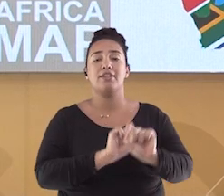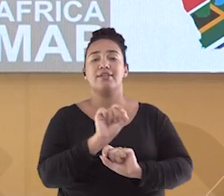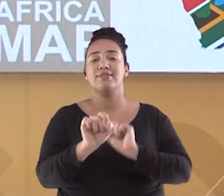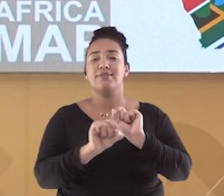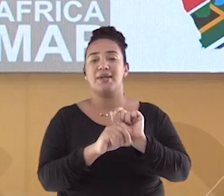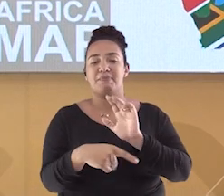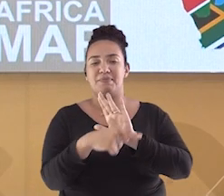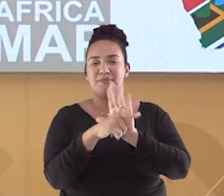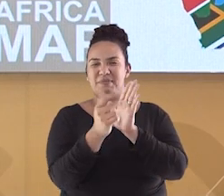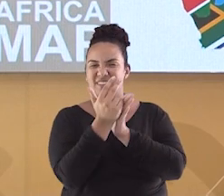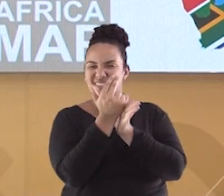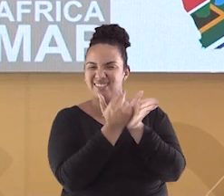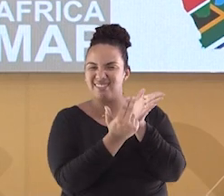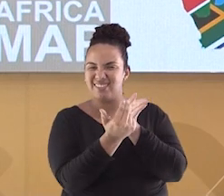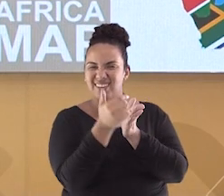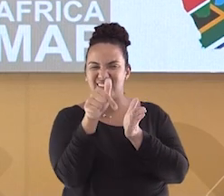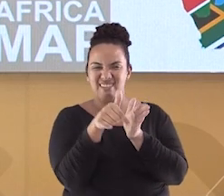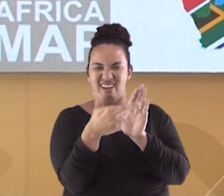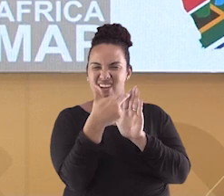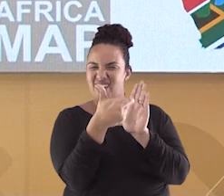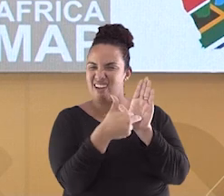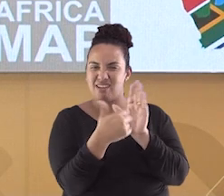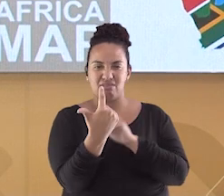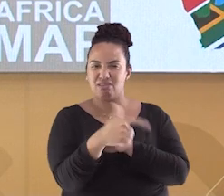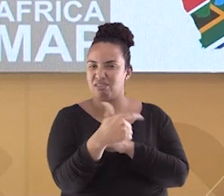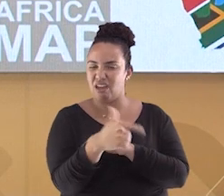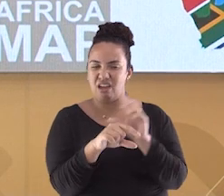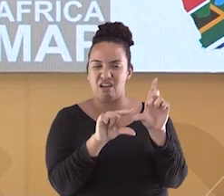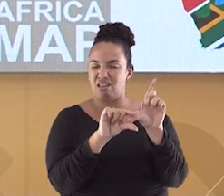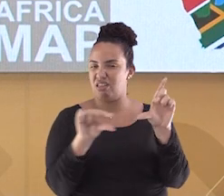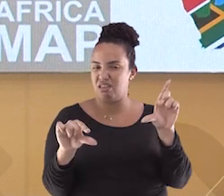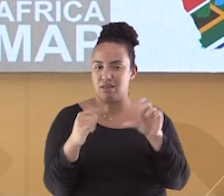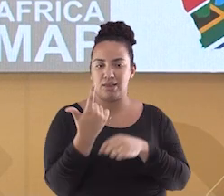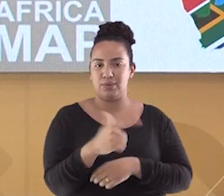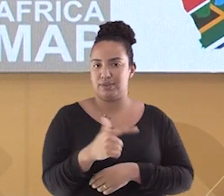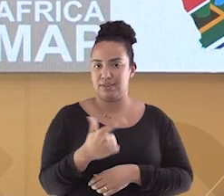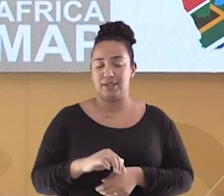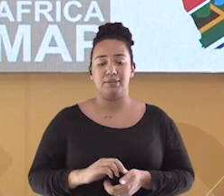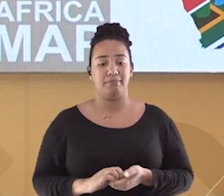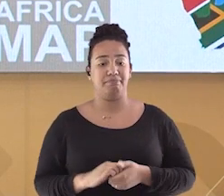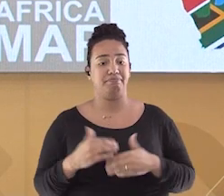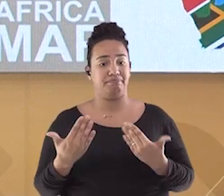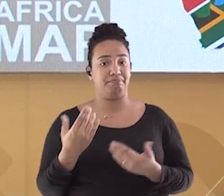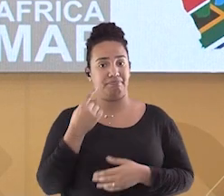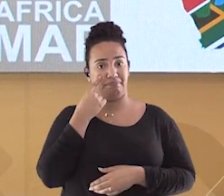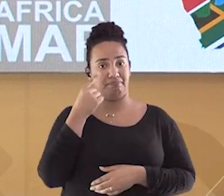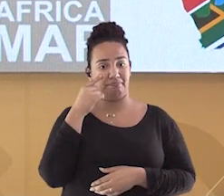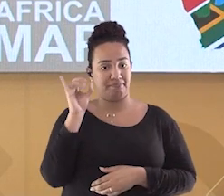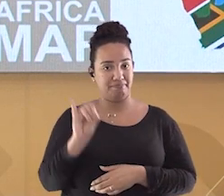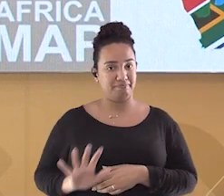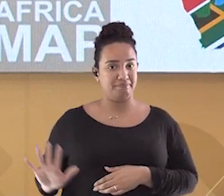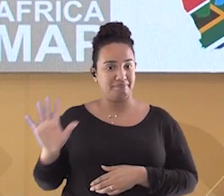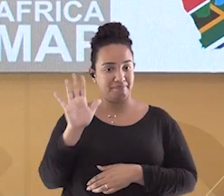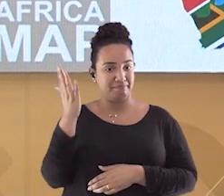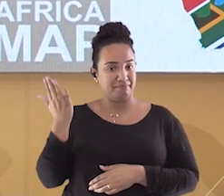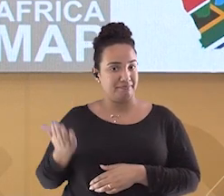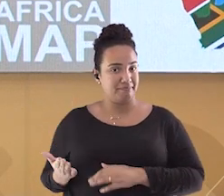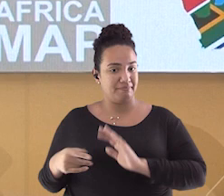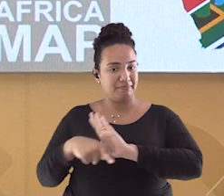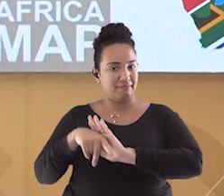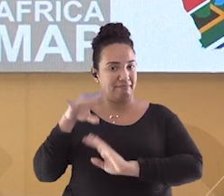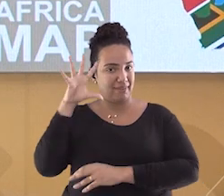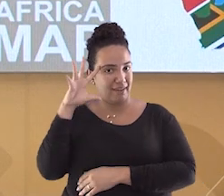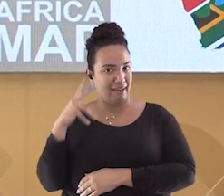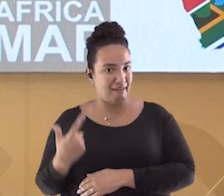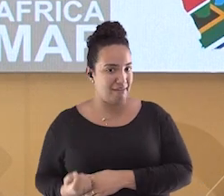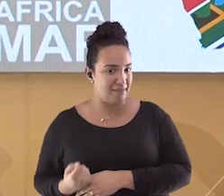essas informações, sem muitas regras ou legendas. Como podemos ver aqui, nesse mapa da